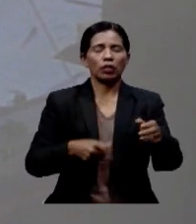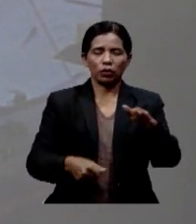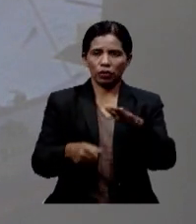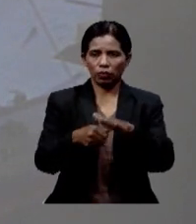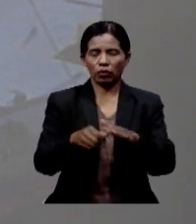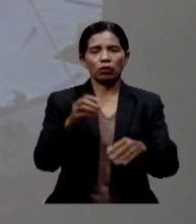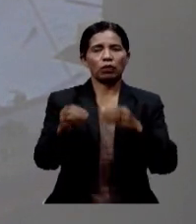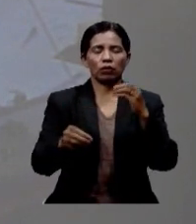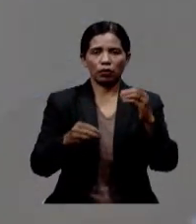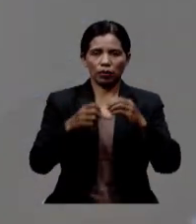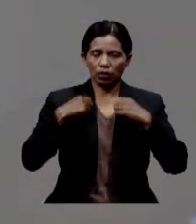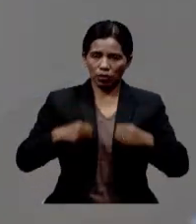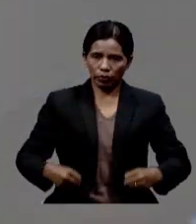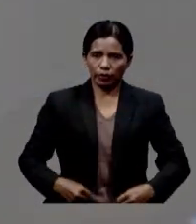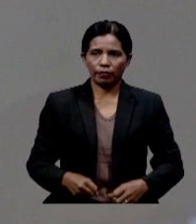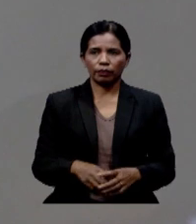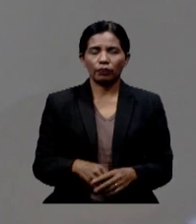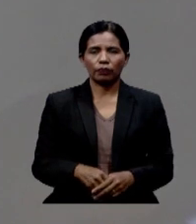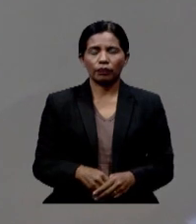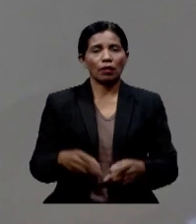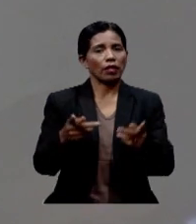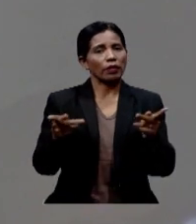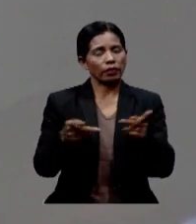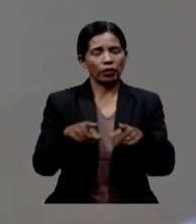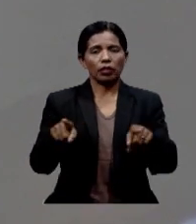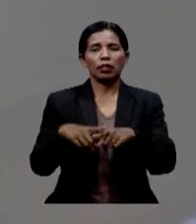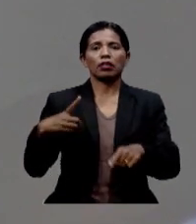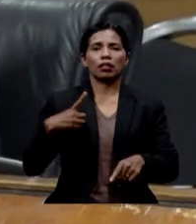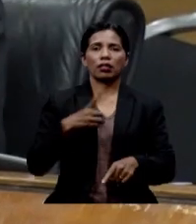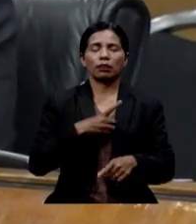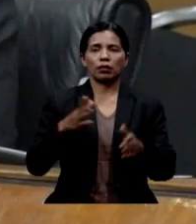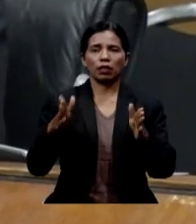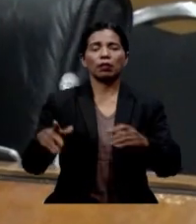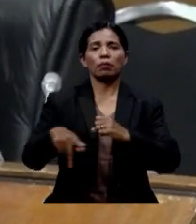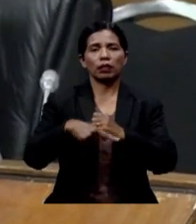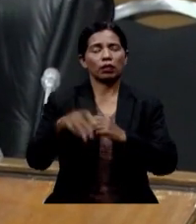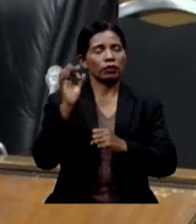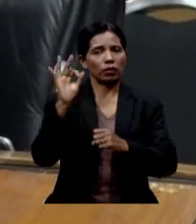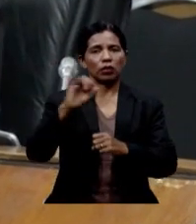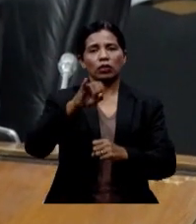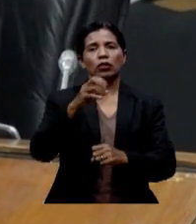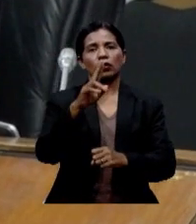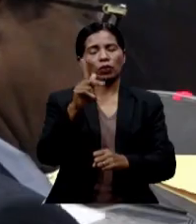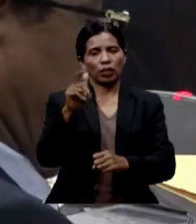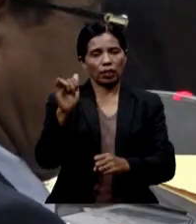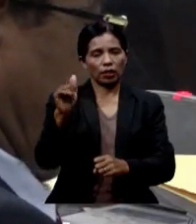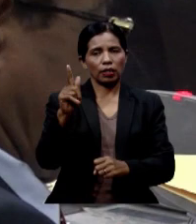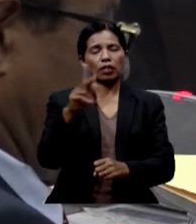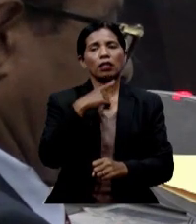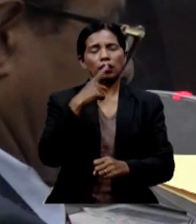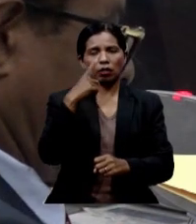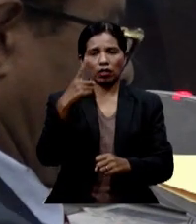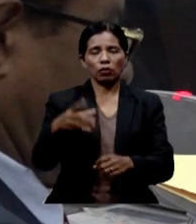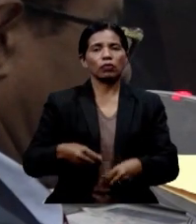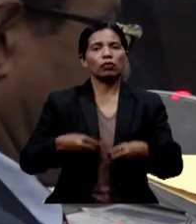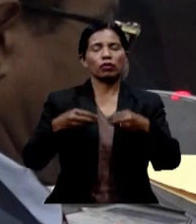a alcatrão nicotina. E a Fátima Nessan, deputado bancada Fretilin Joaquim dos Santos Sateden, proposta refere foi efeito